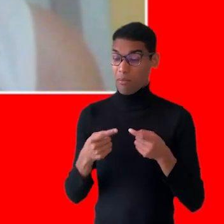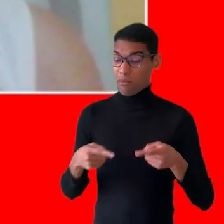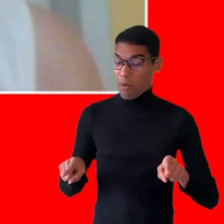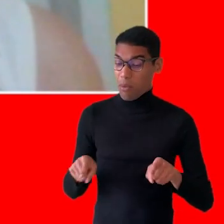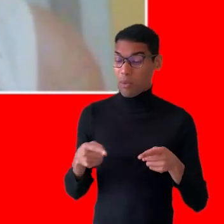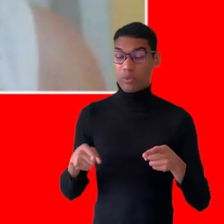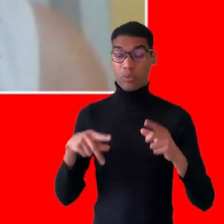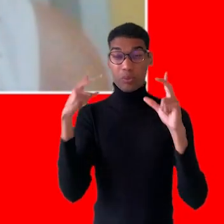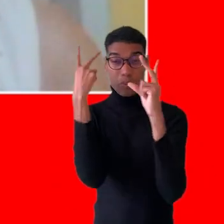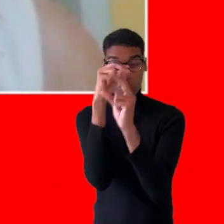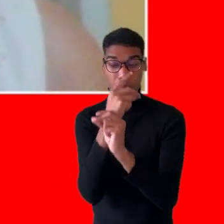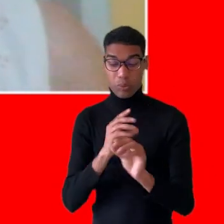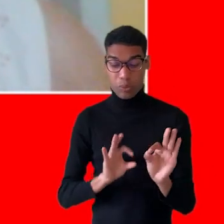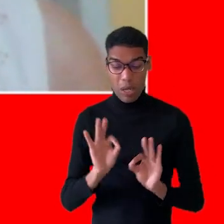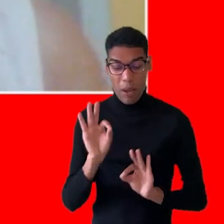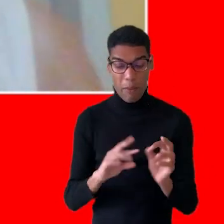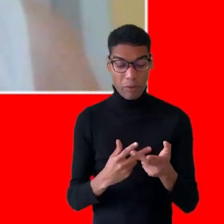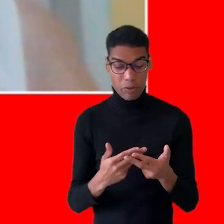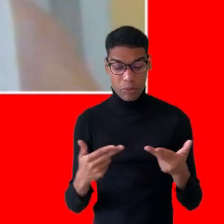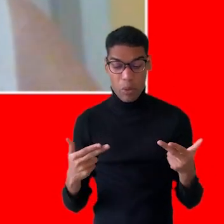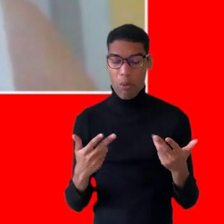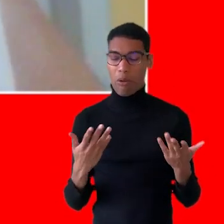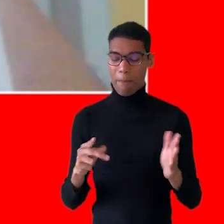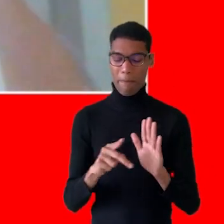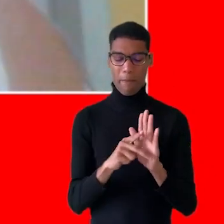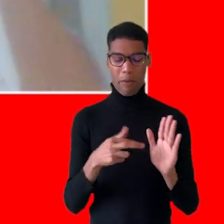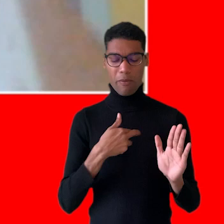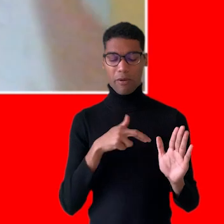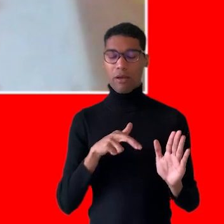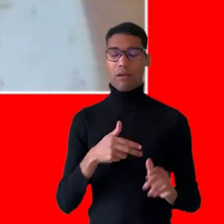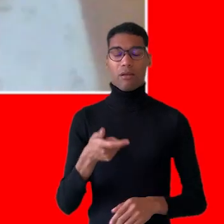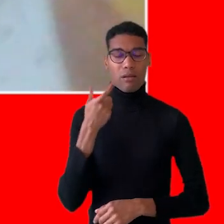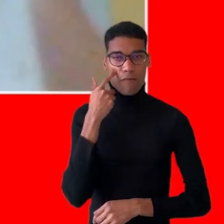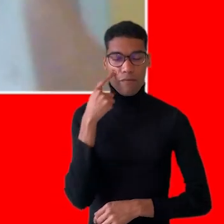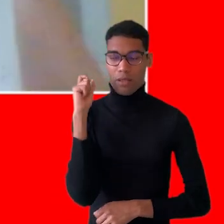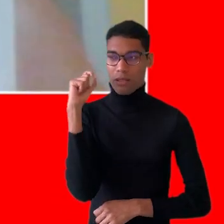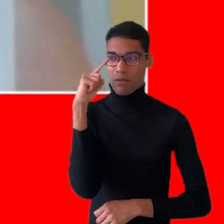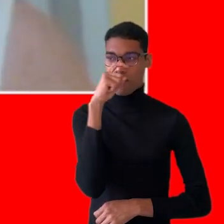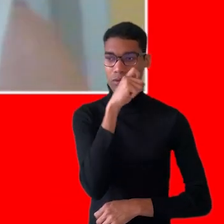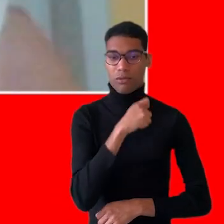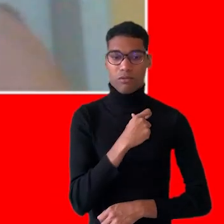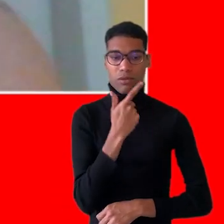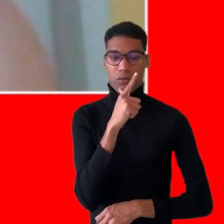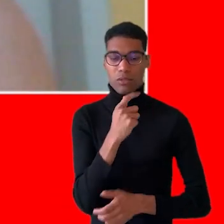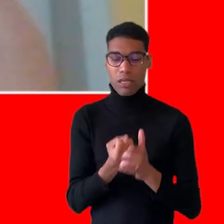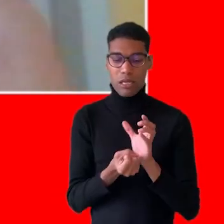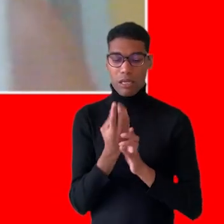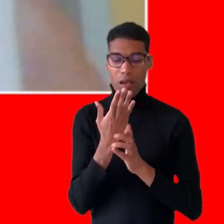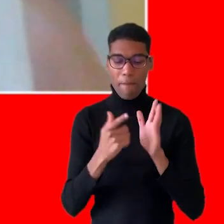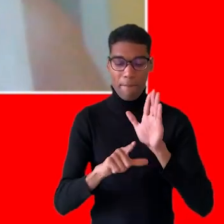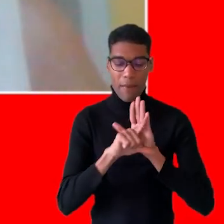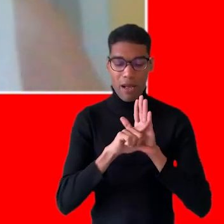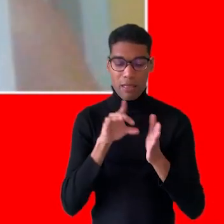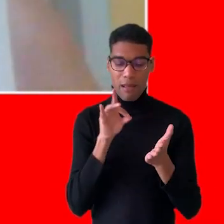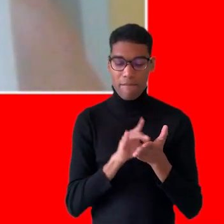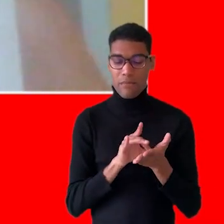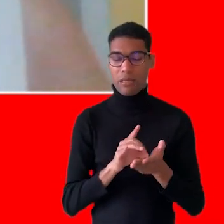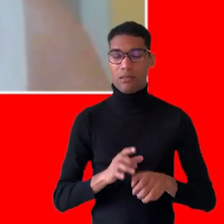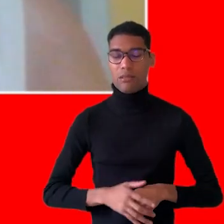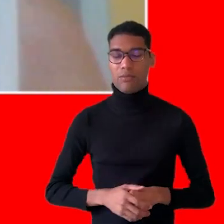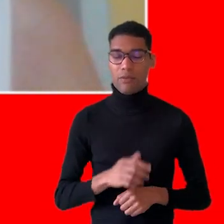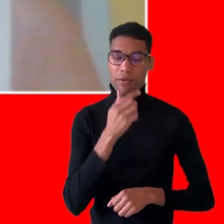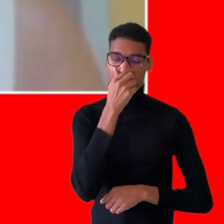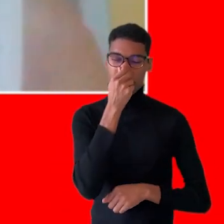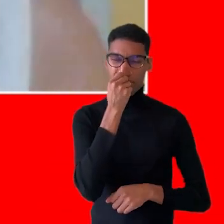macumba e tal, e não sei o quê. Então, veja a nossa dificuldade de implantar aqui uma lei, né, que